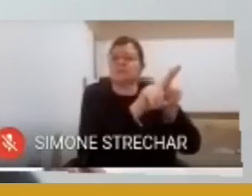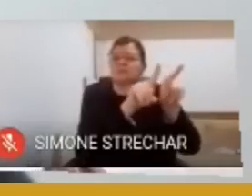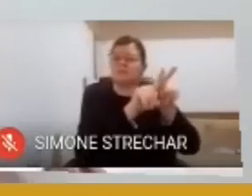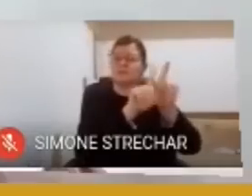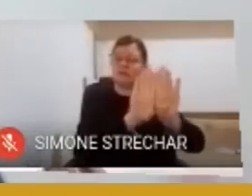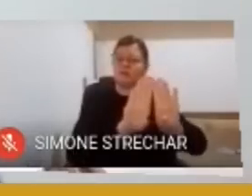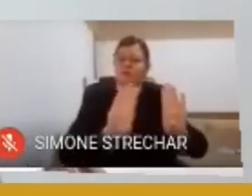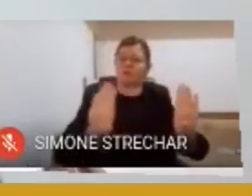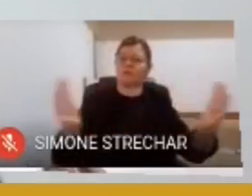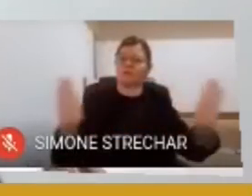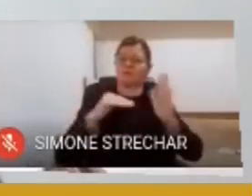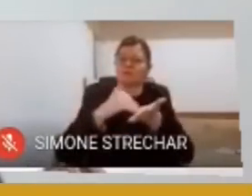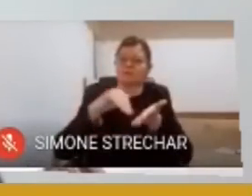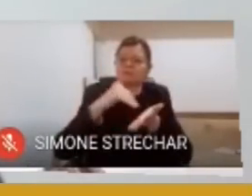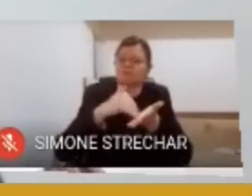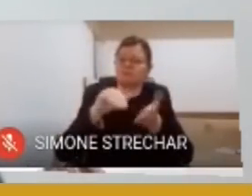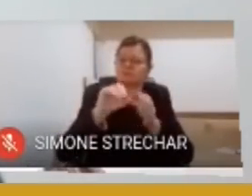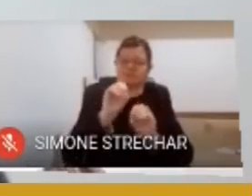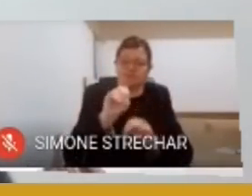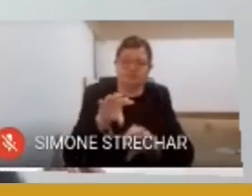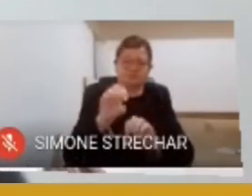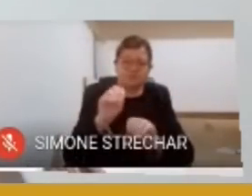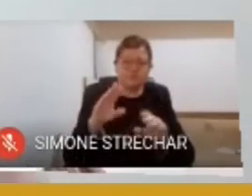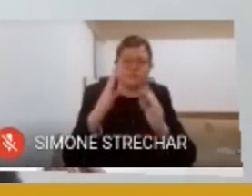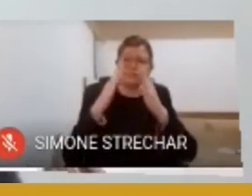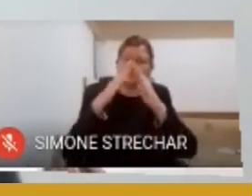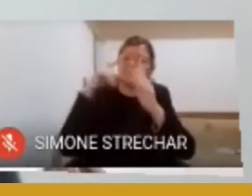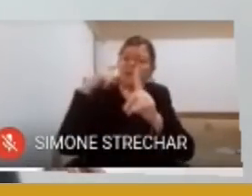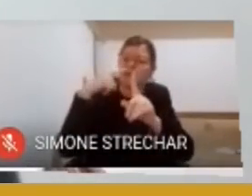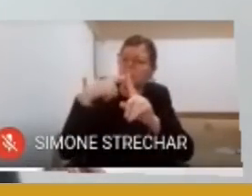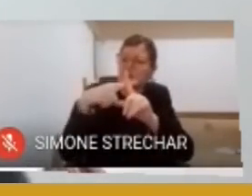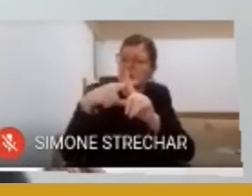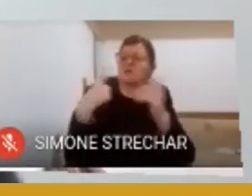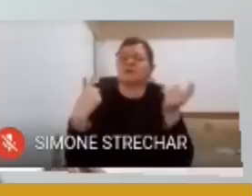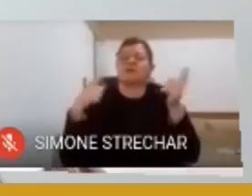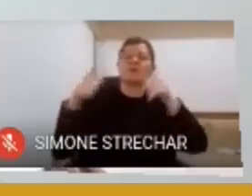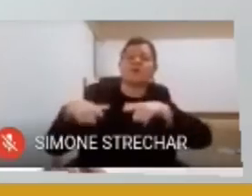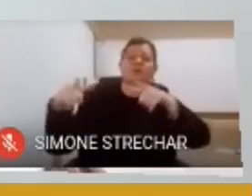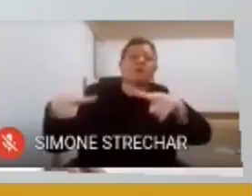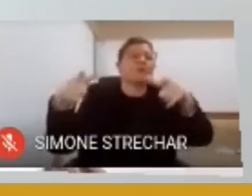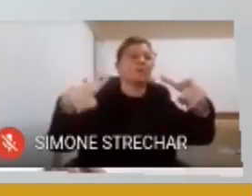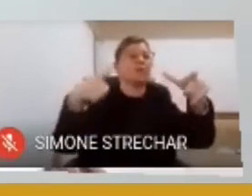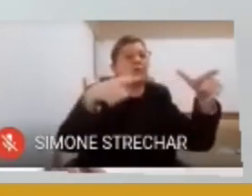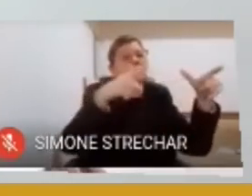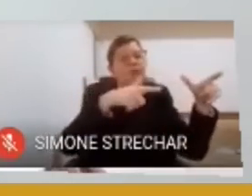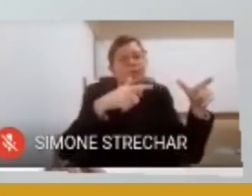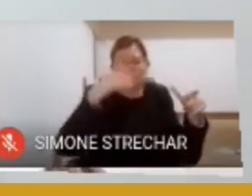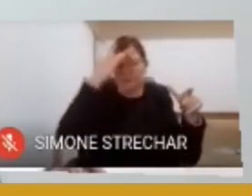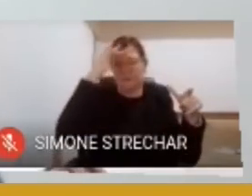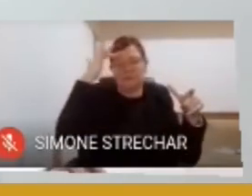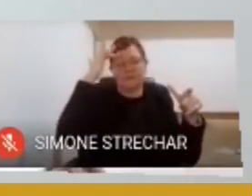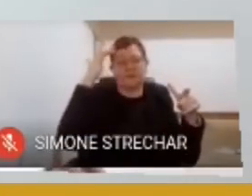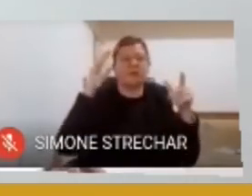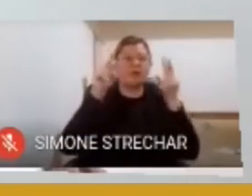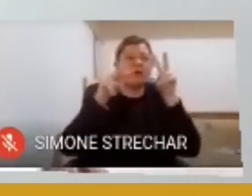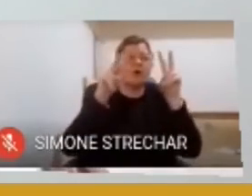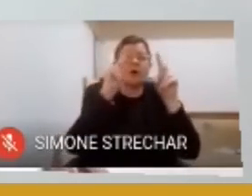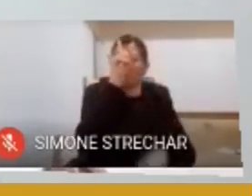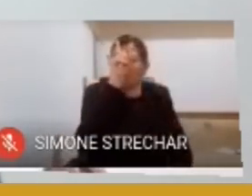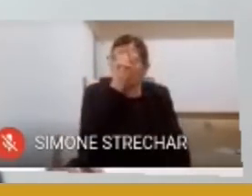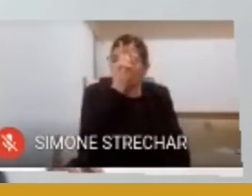de WhatsApp para uma emergência. Isso tudo tem que ser feito cartaz, tem que colar na parede da escola,